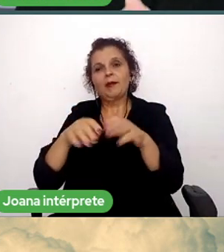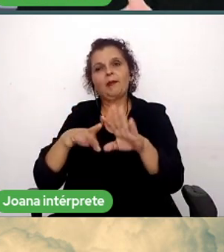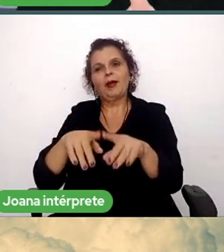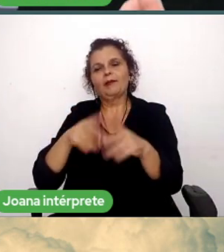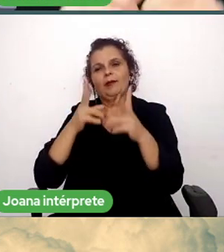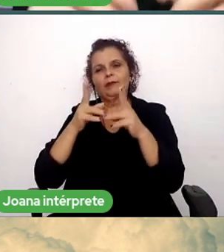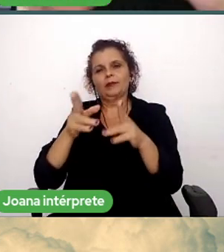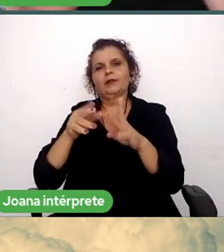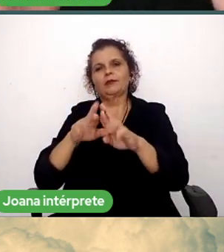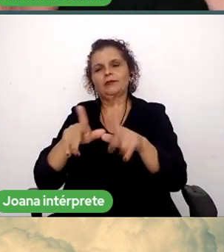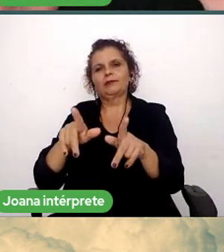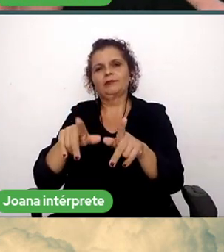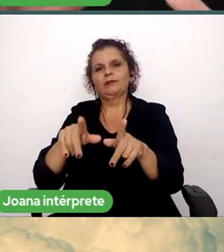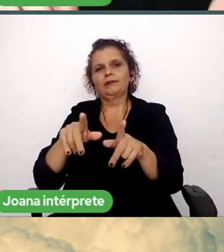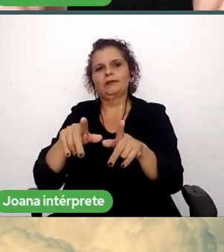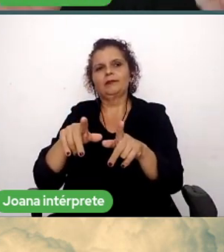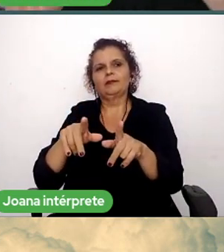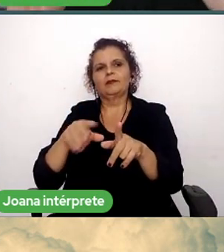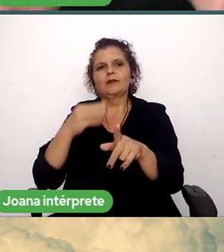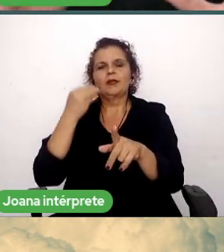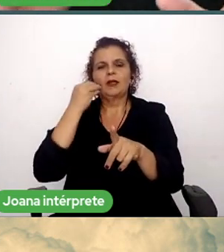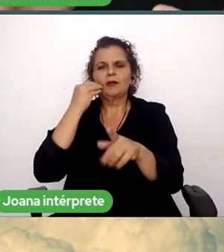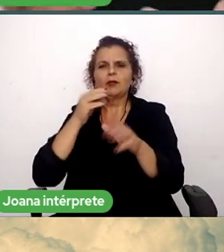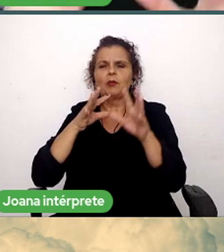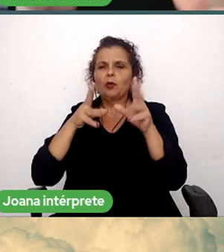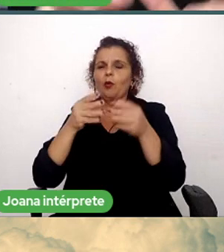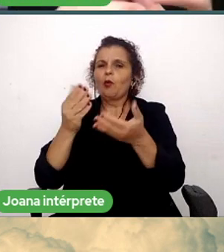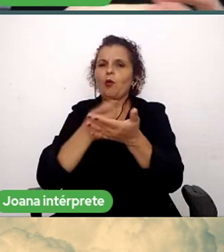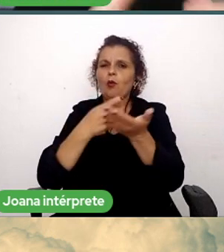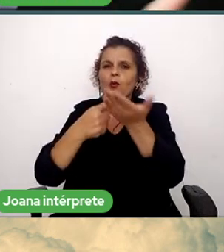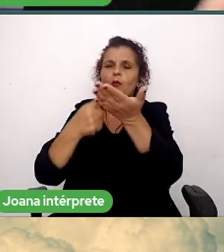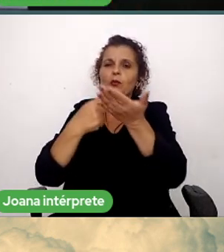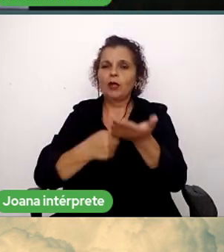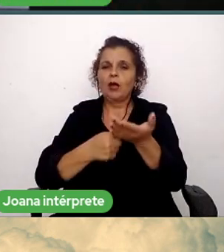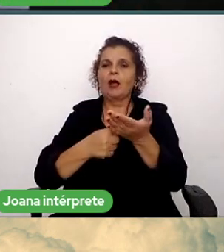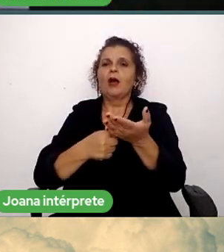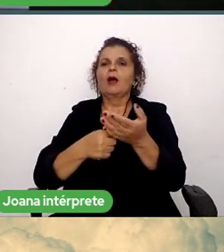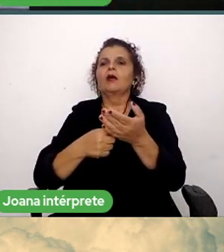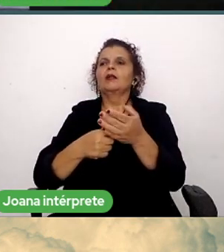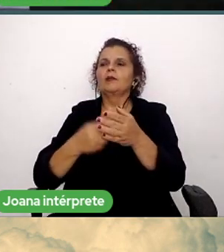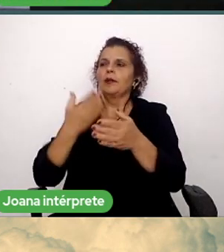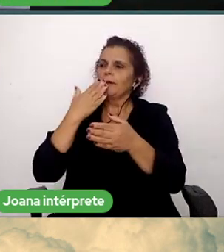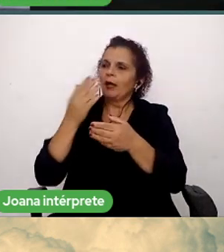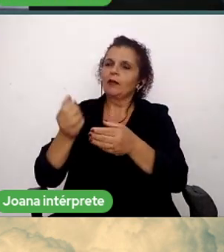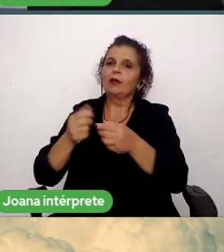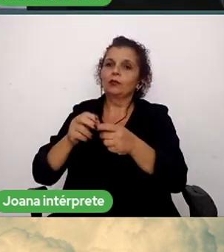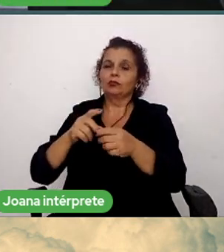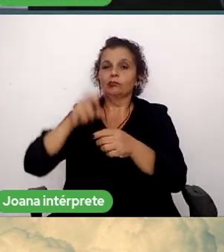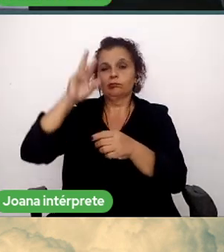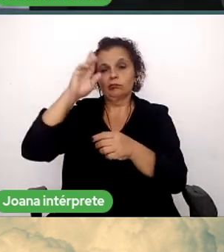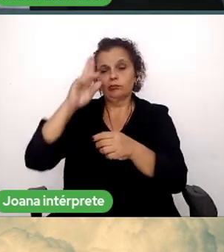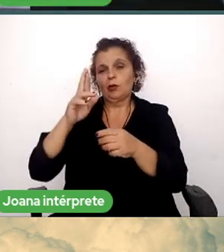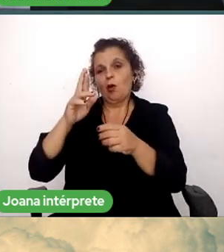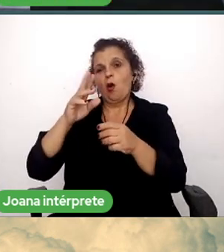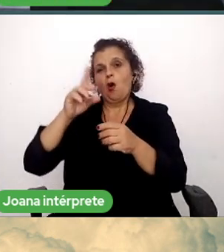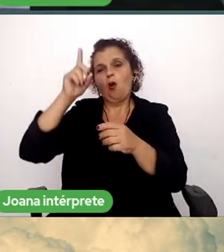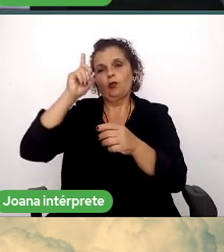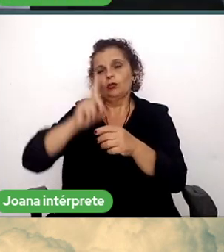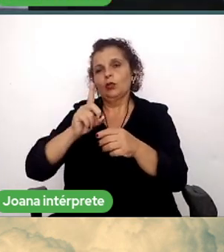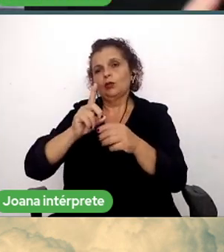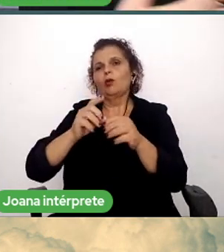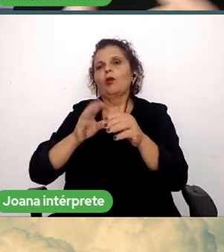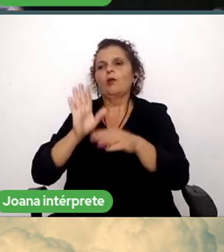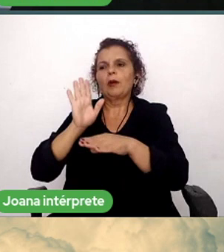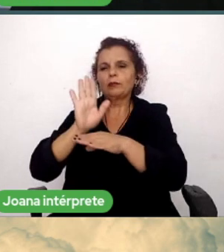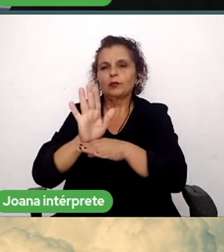isso, nesse caso. Tente isolar a parte do todo, tente combinar o jogo e obtenha um patrocínio no nível adequado para que isso possa ser